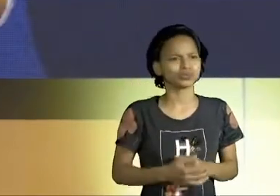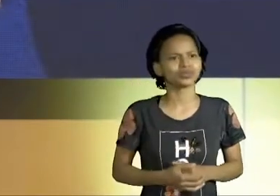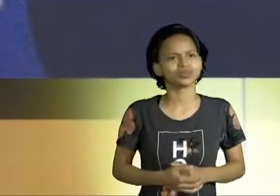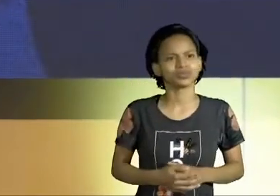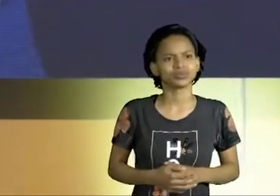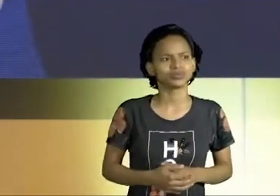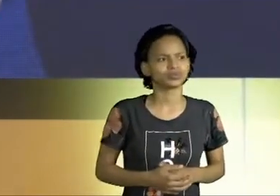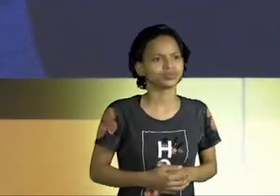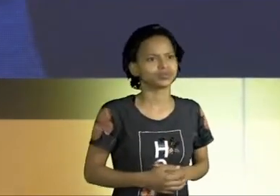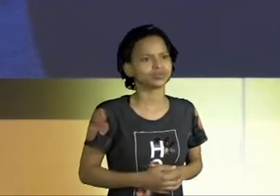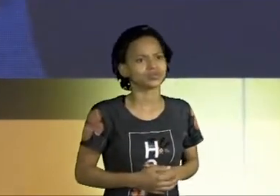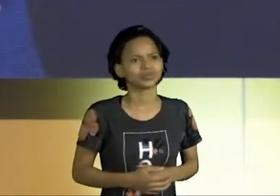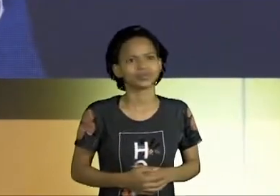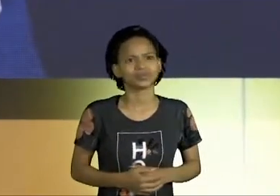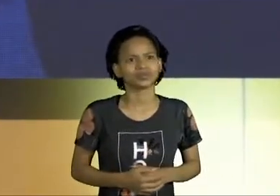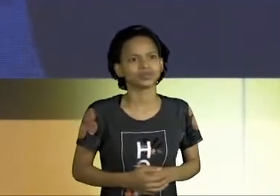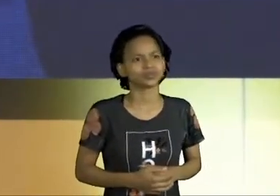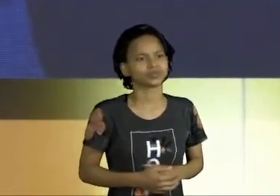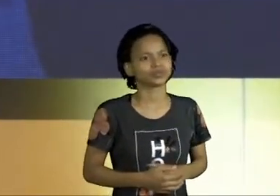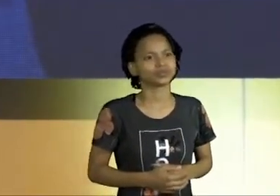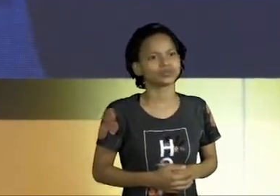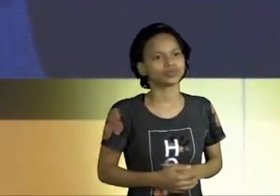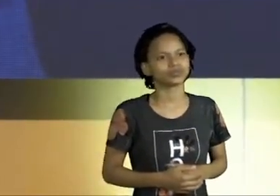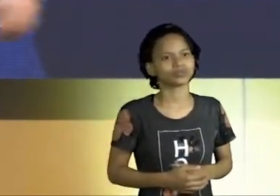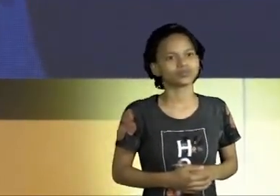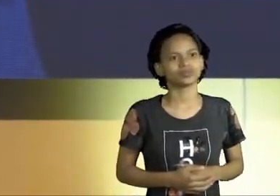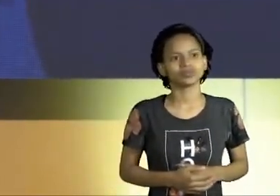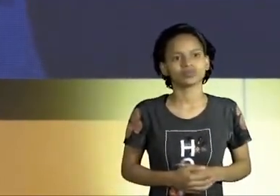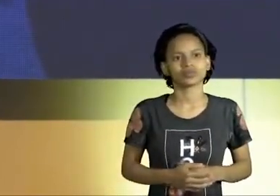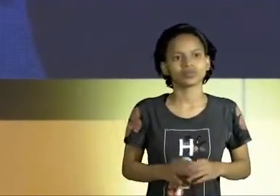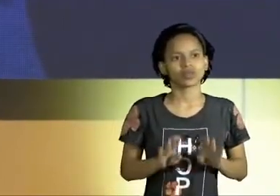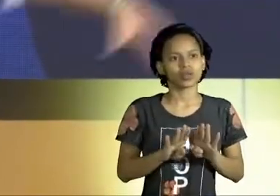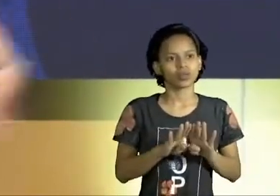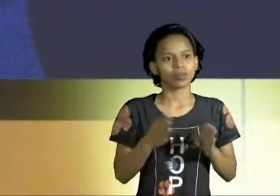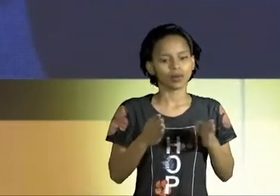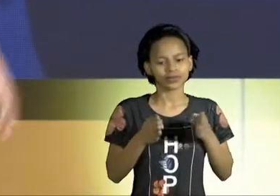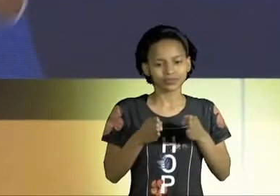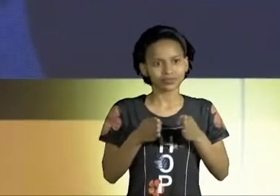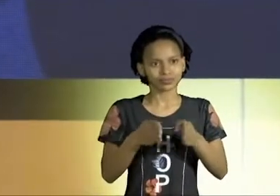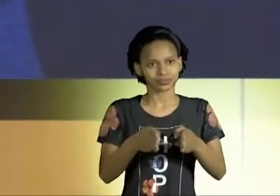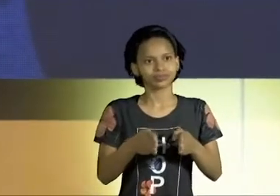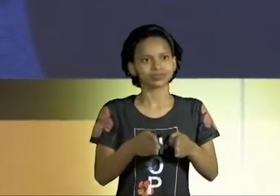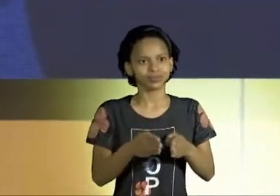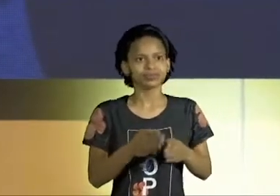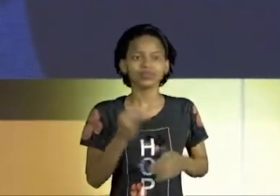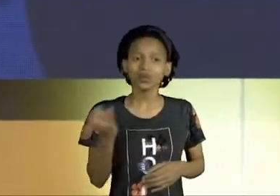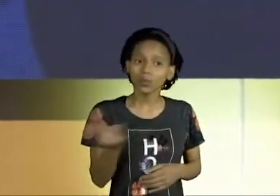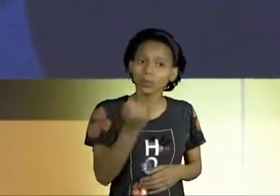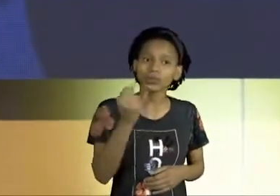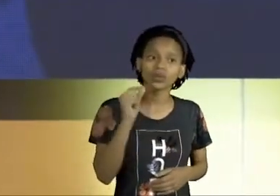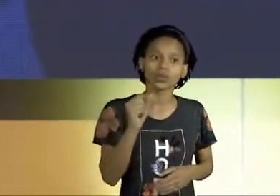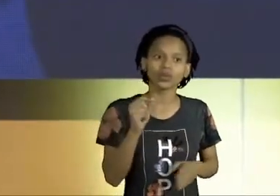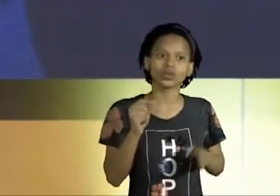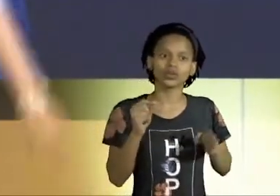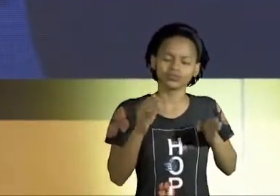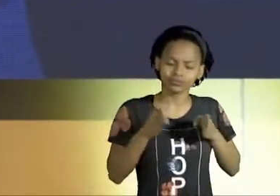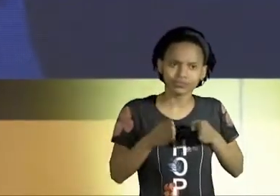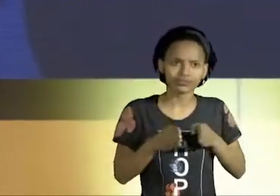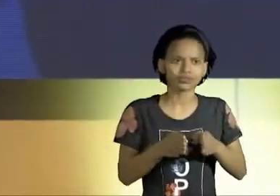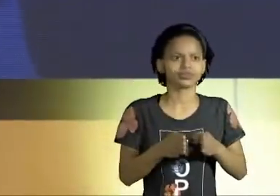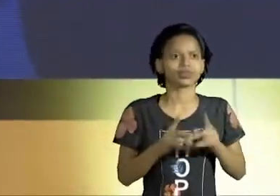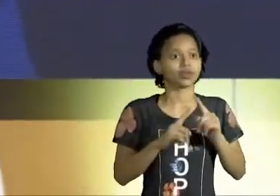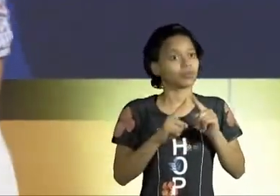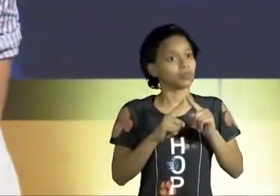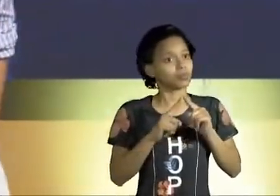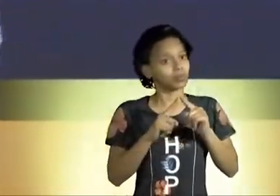Ai, Camila, é que eu ouvi dizer que a porta é estreita. Verdade, só esqueceram de te dizer o mais importante. É estreita, mas está... Passa por ela